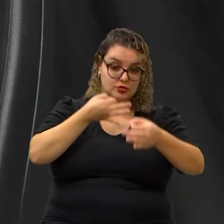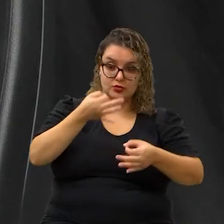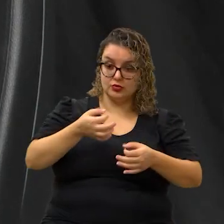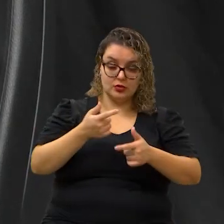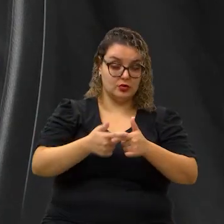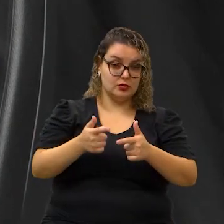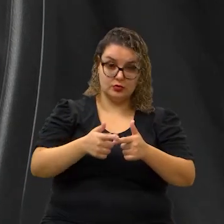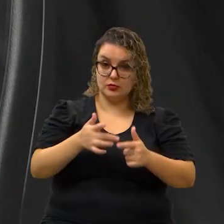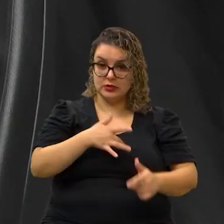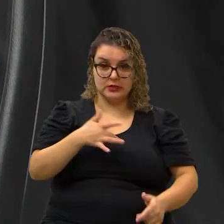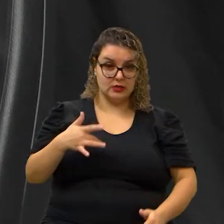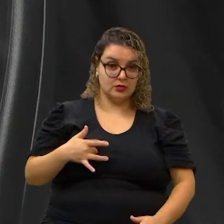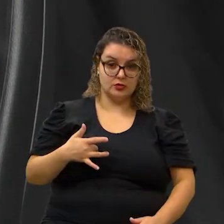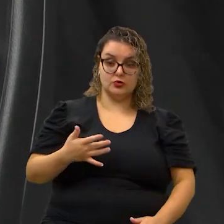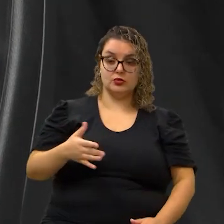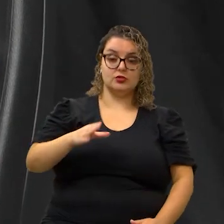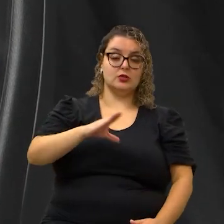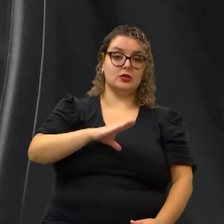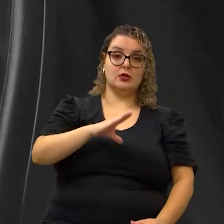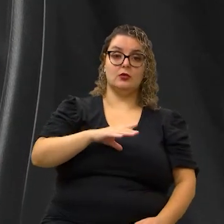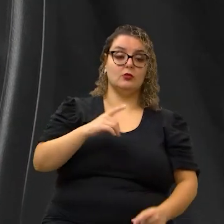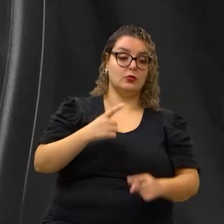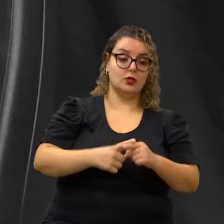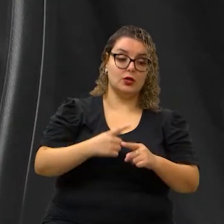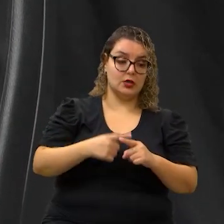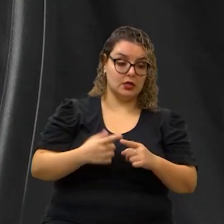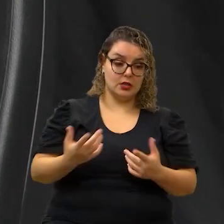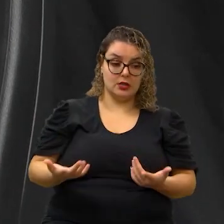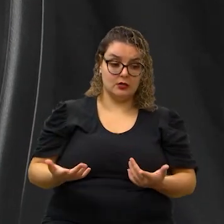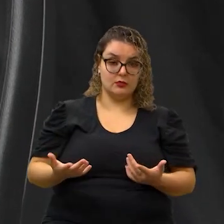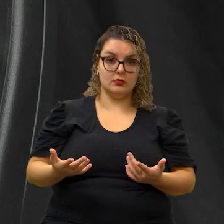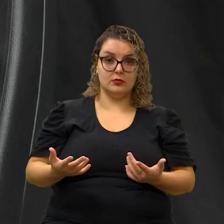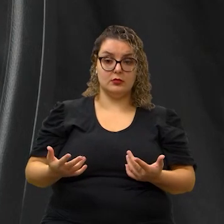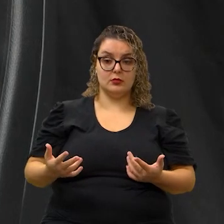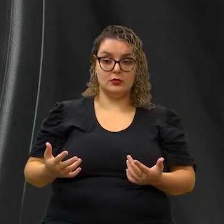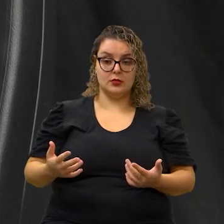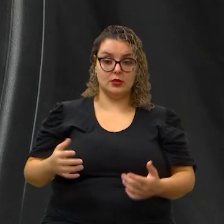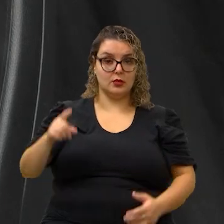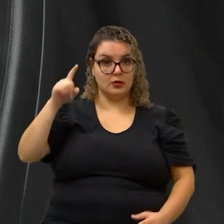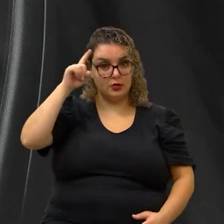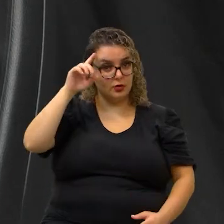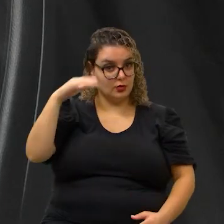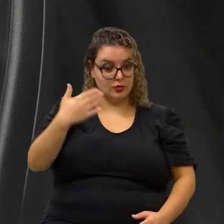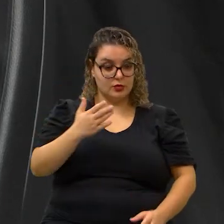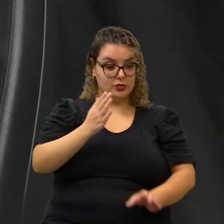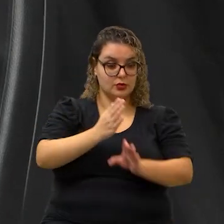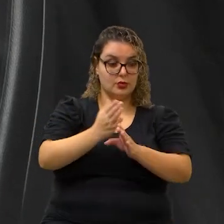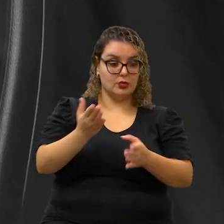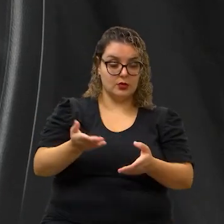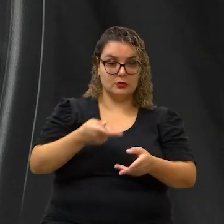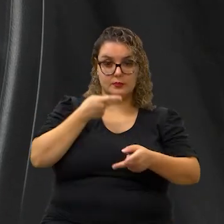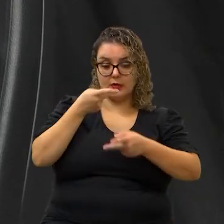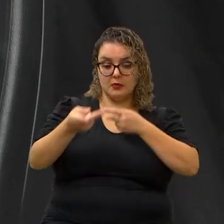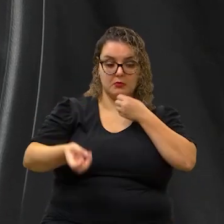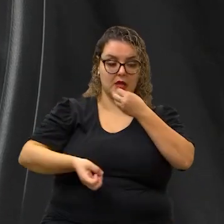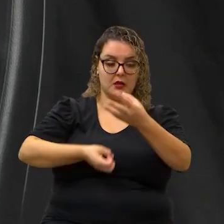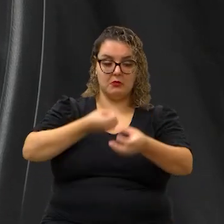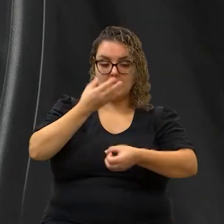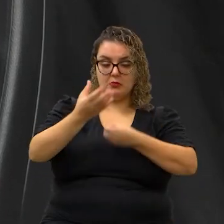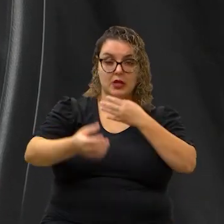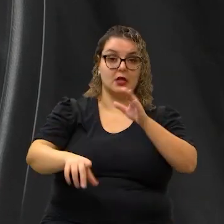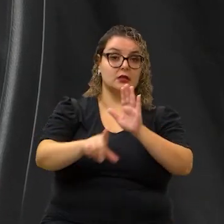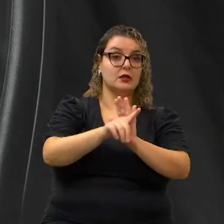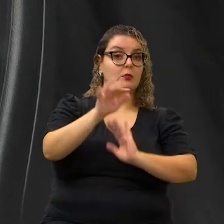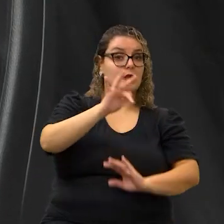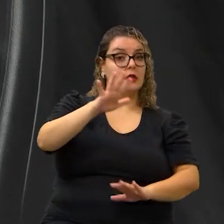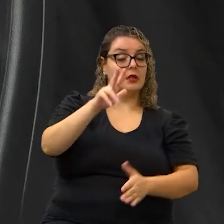a crítica, por exemplo, aos problemas da saúde na cidade, porque é quem a pessoa encontra no dia a dia. E